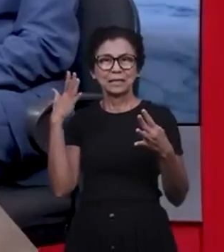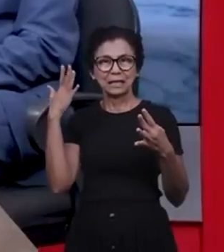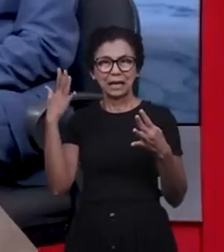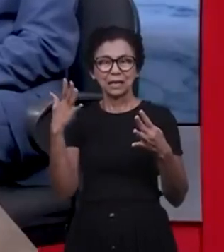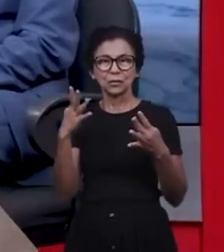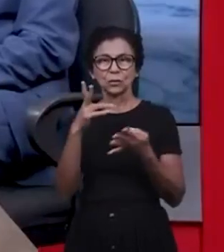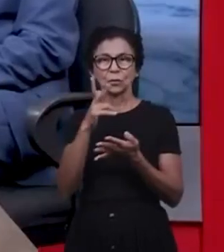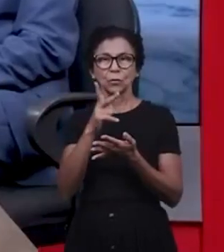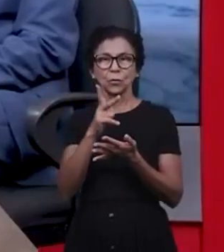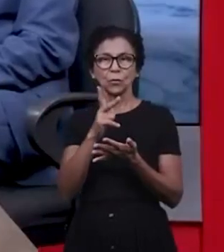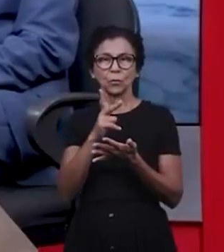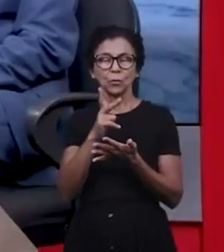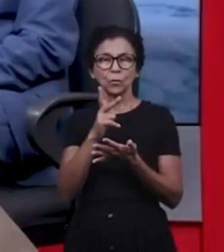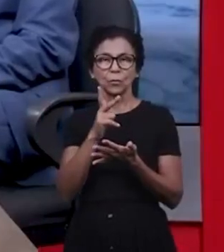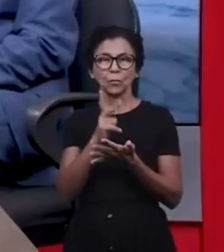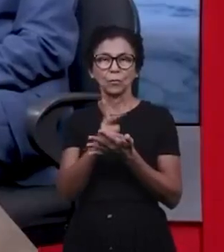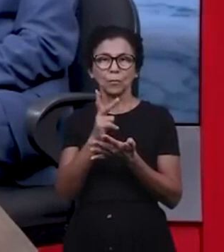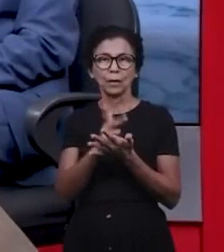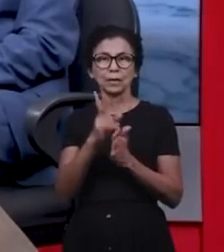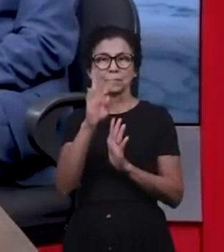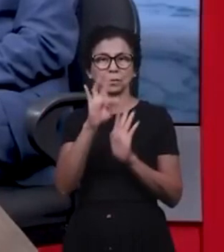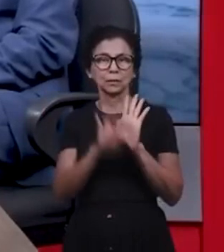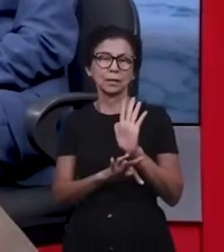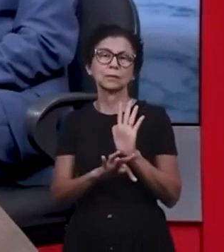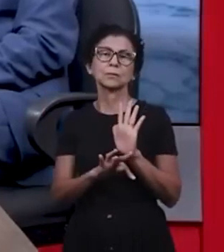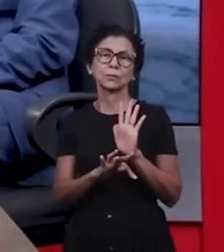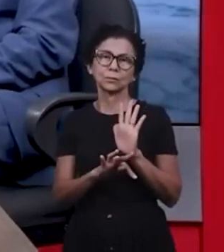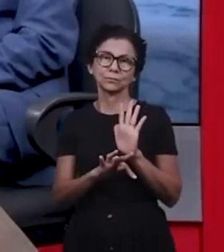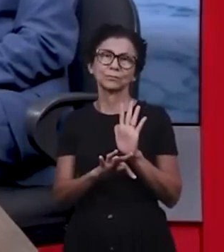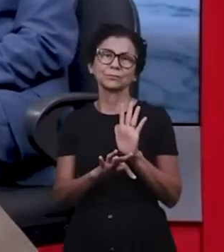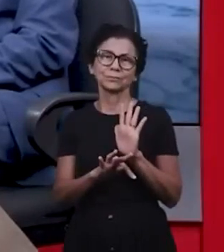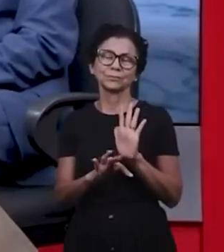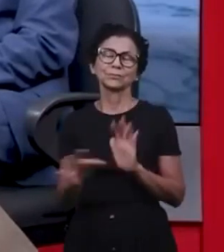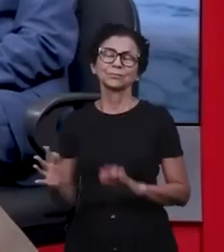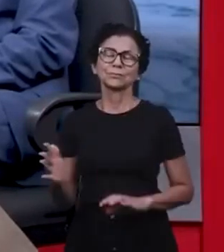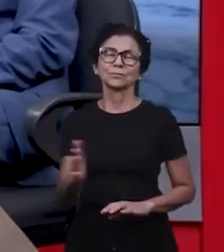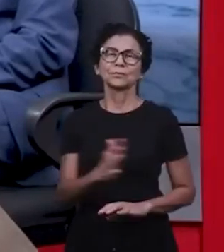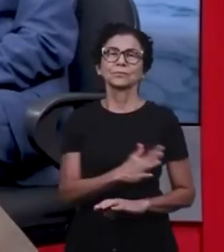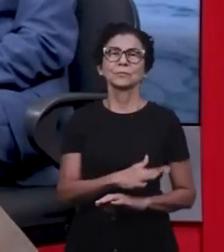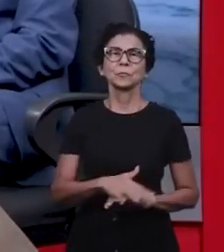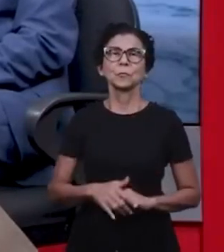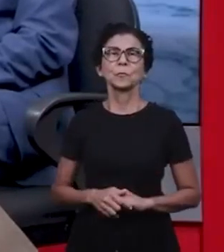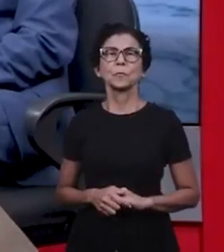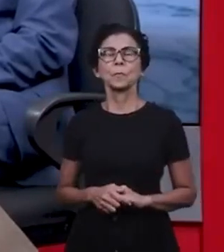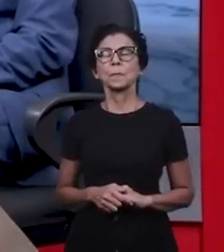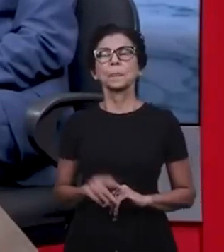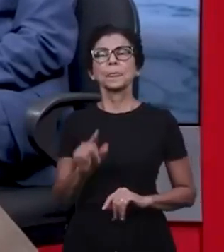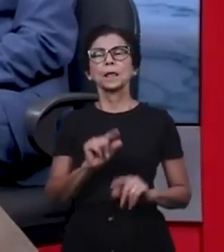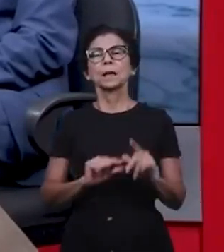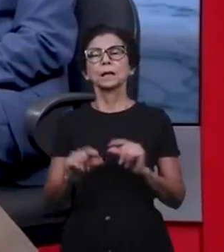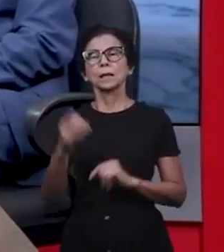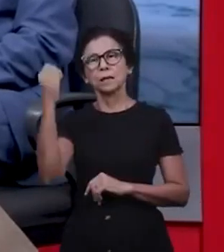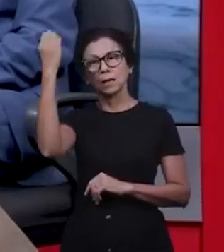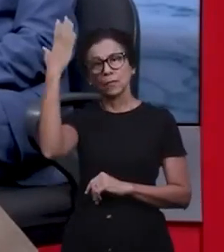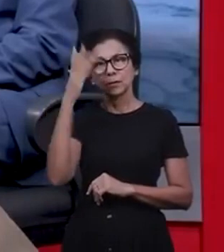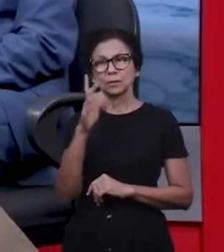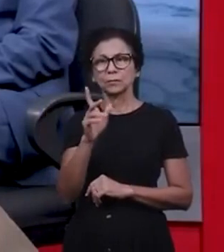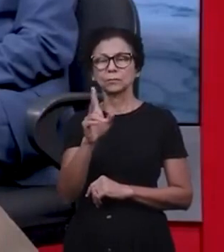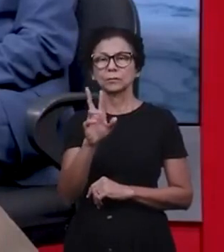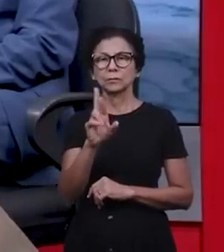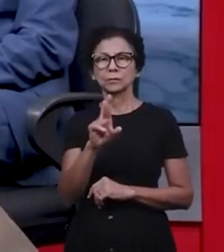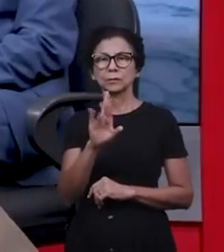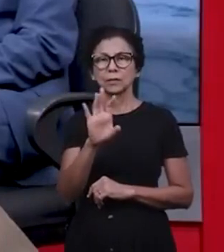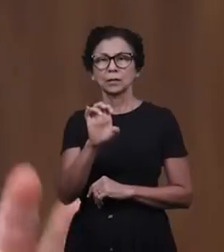de revelação, revela-se aquilo que está fora da compreensão. Nós temos os nossos sentidos naturais,